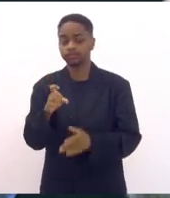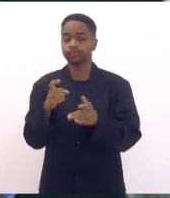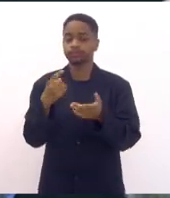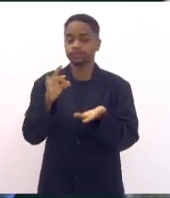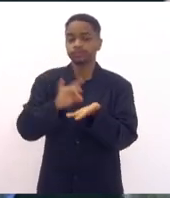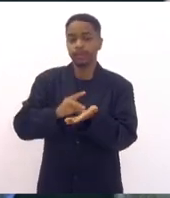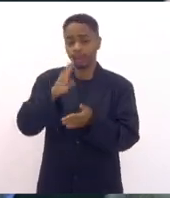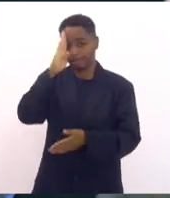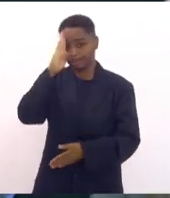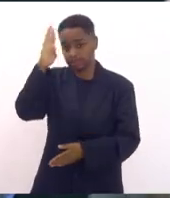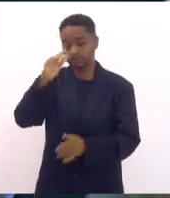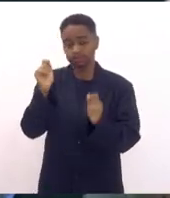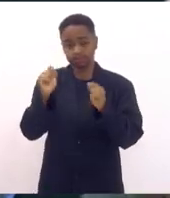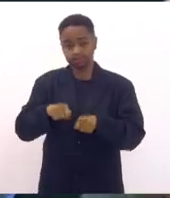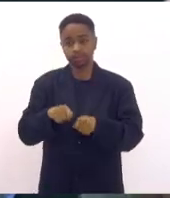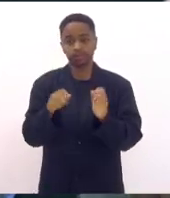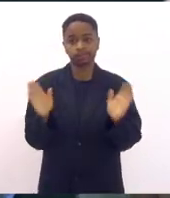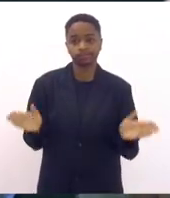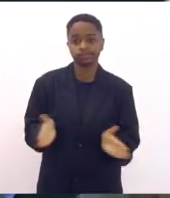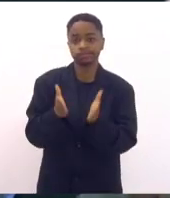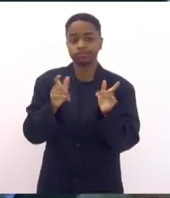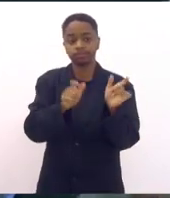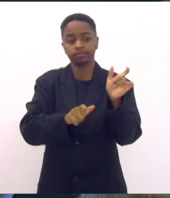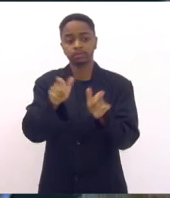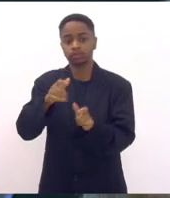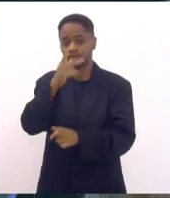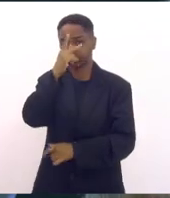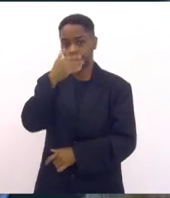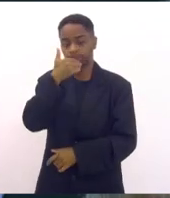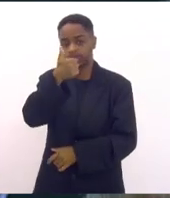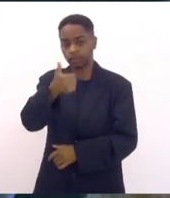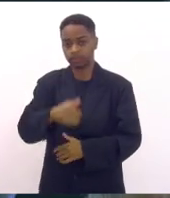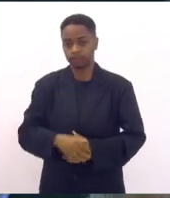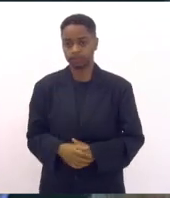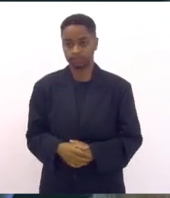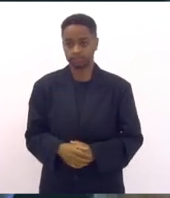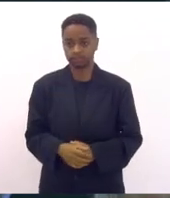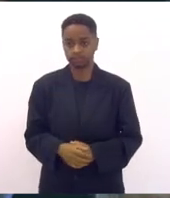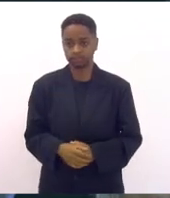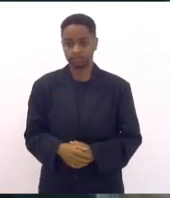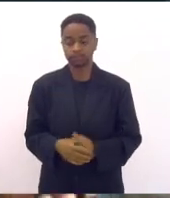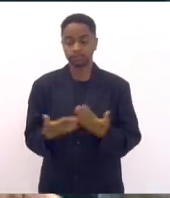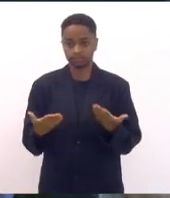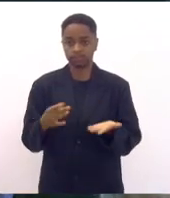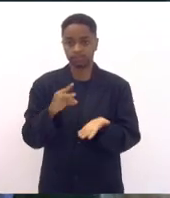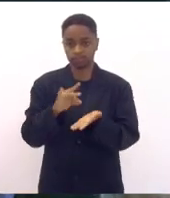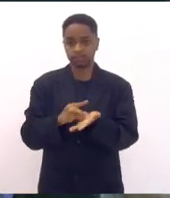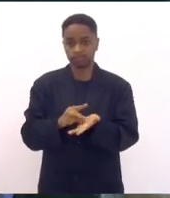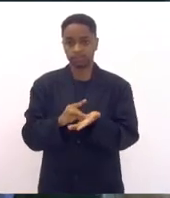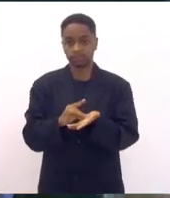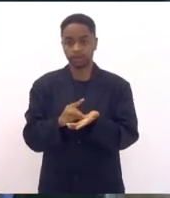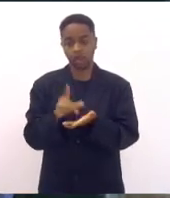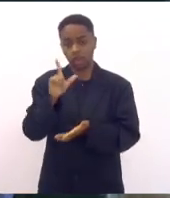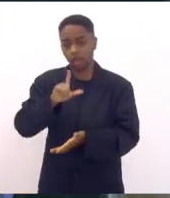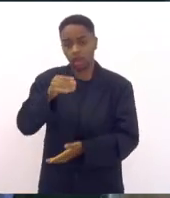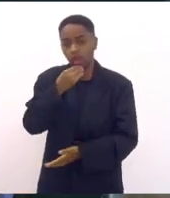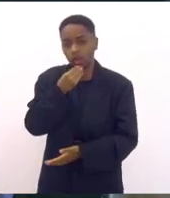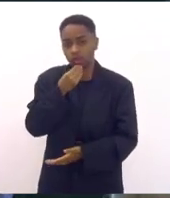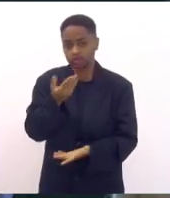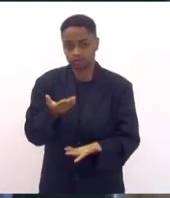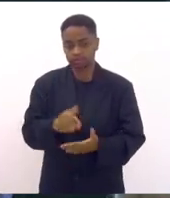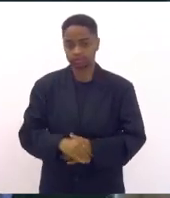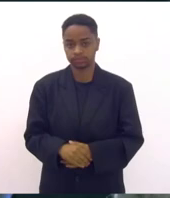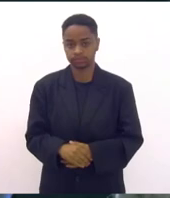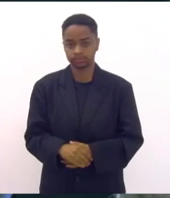formar um ser humano melhor isso é uma situação lógica né